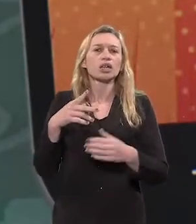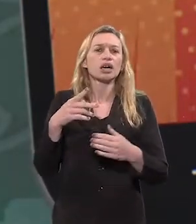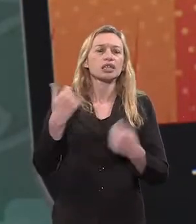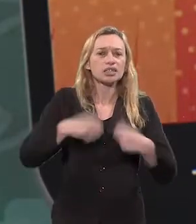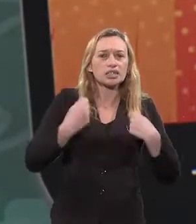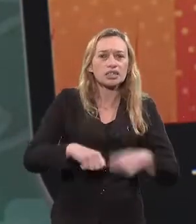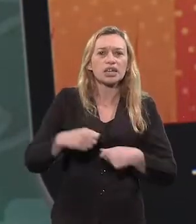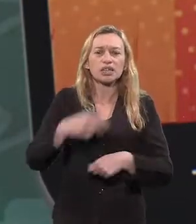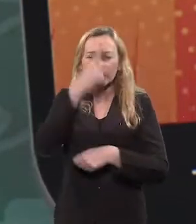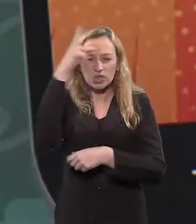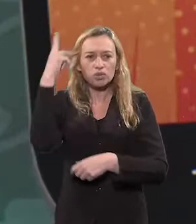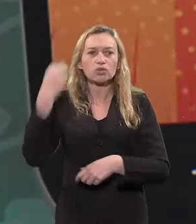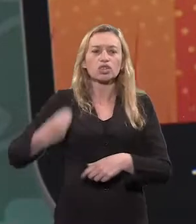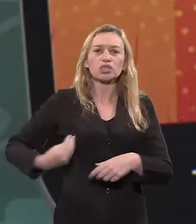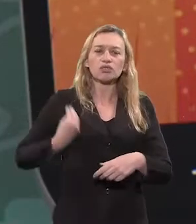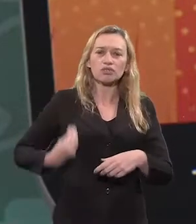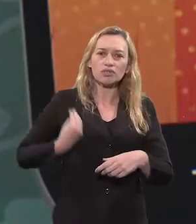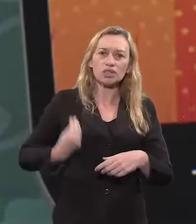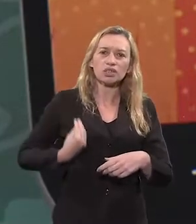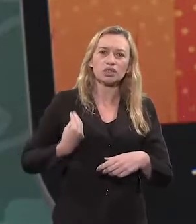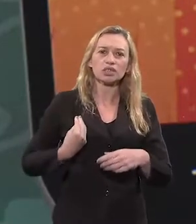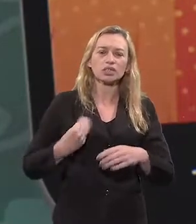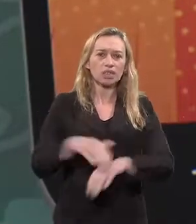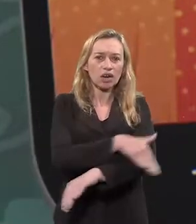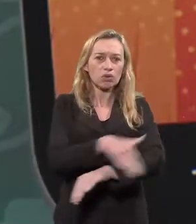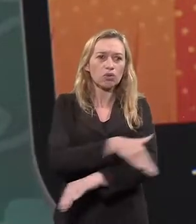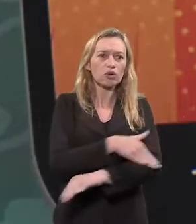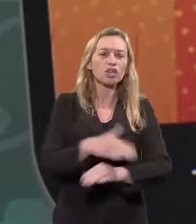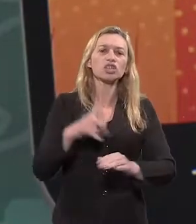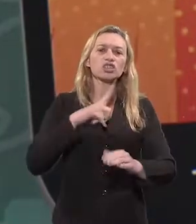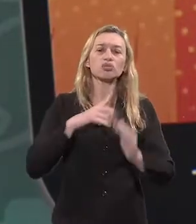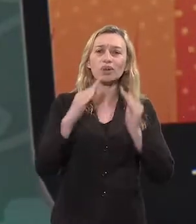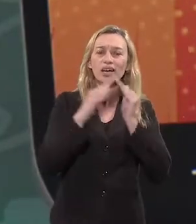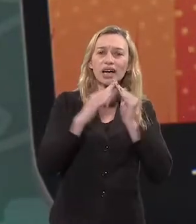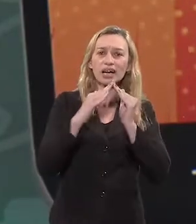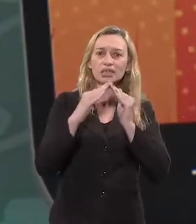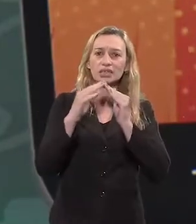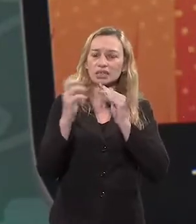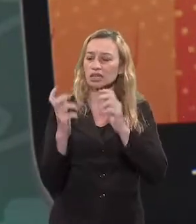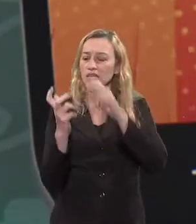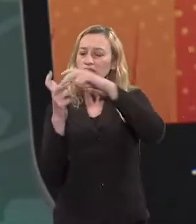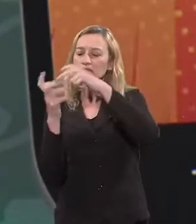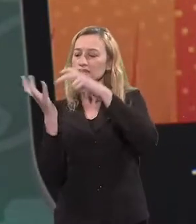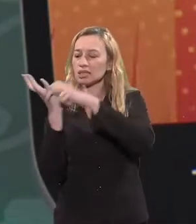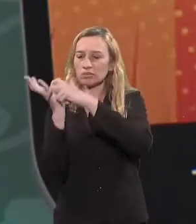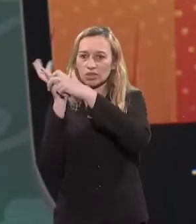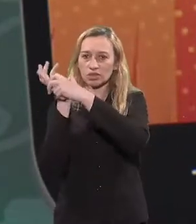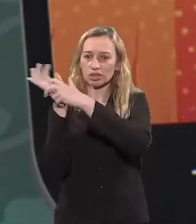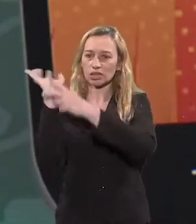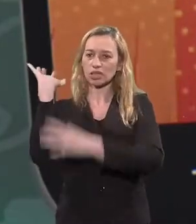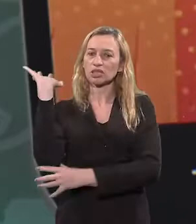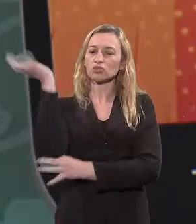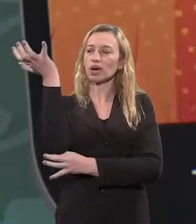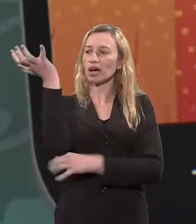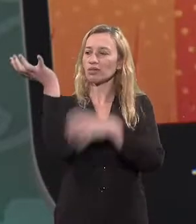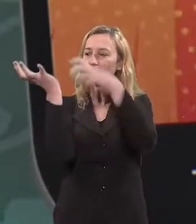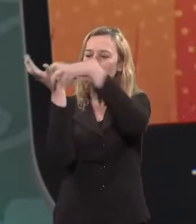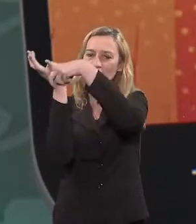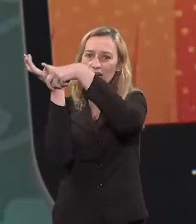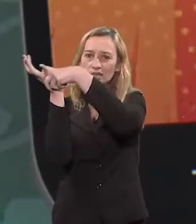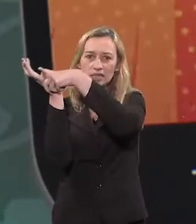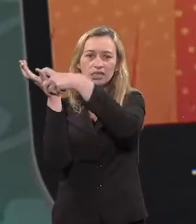rua que tinha uma casa praticamente em cima de uma árvore, né, na lagoa, ali no Corte do